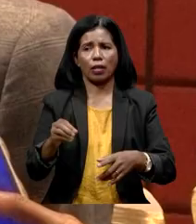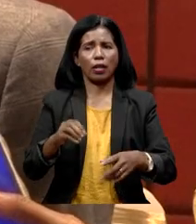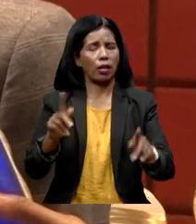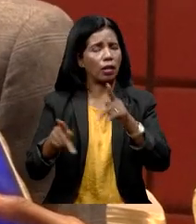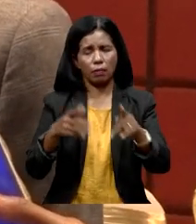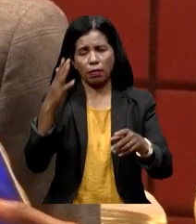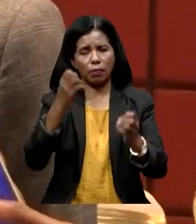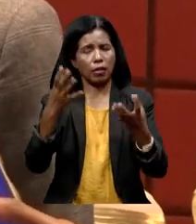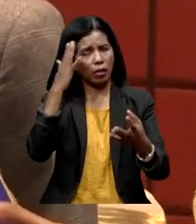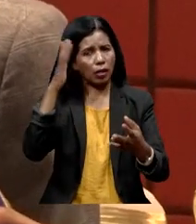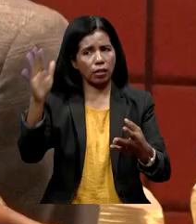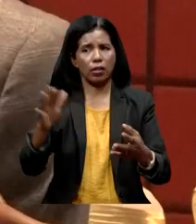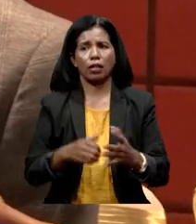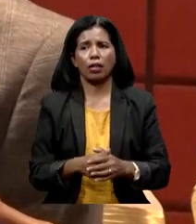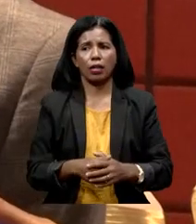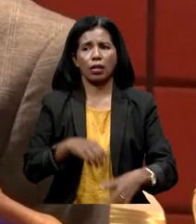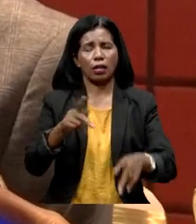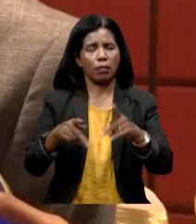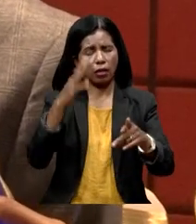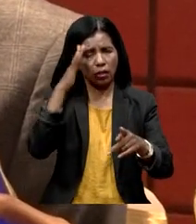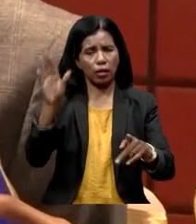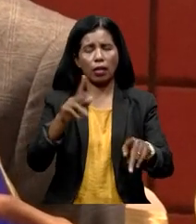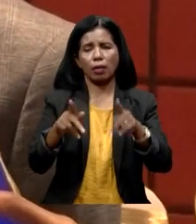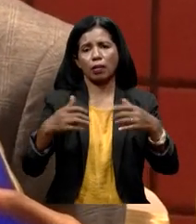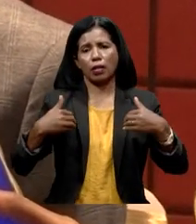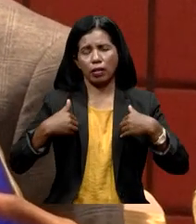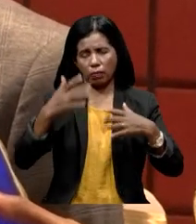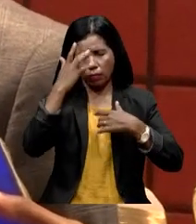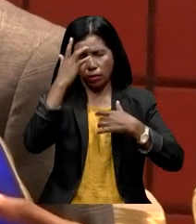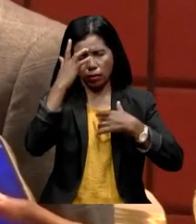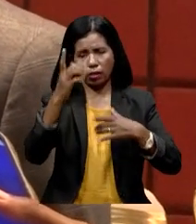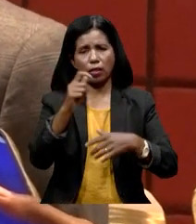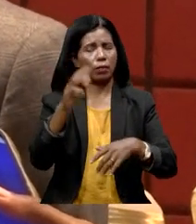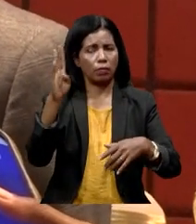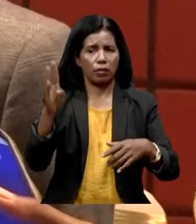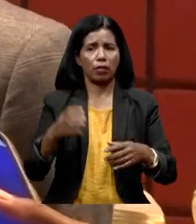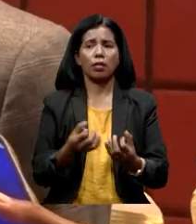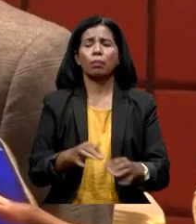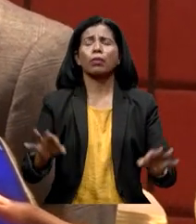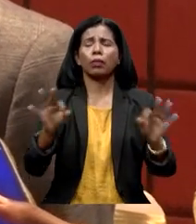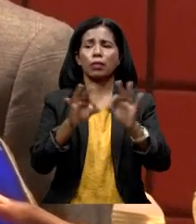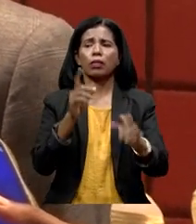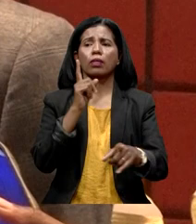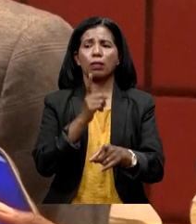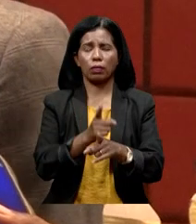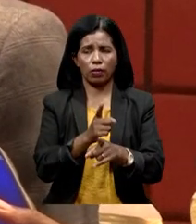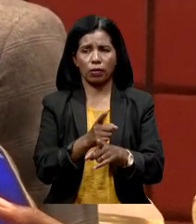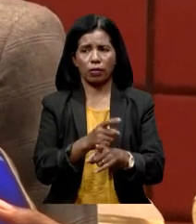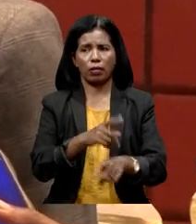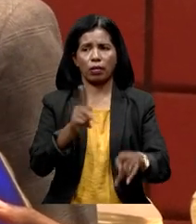hateni, katak ema e a tuberculose. Então, importante tebes katak,